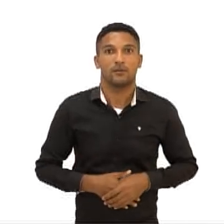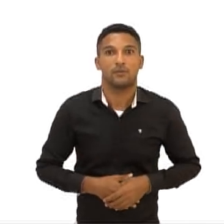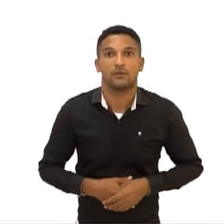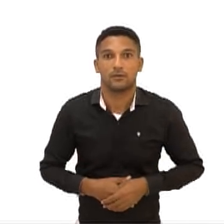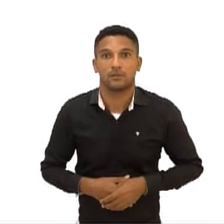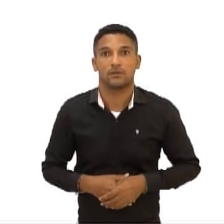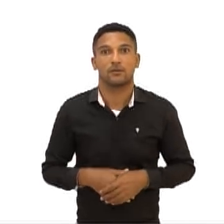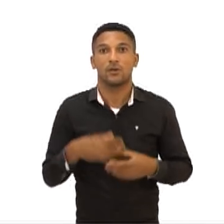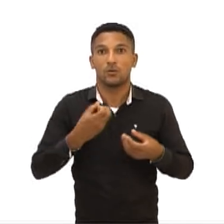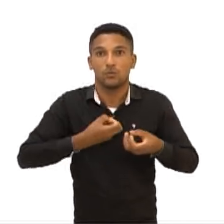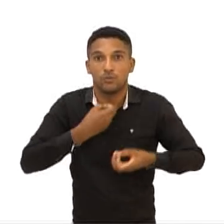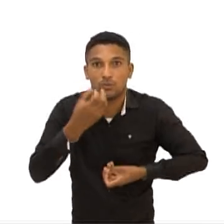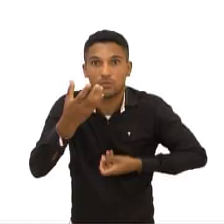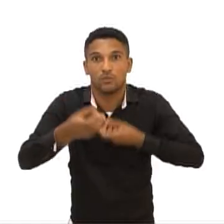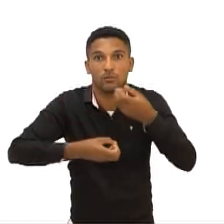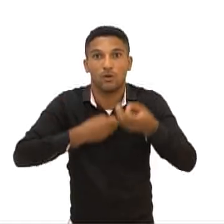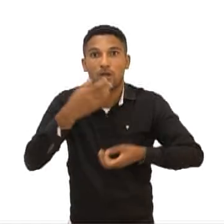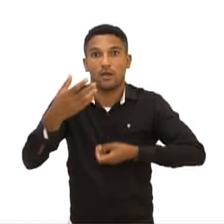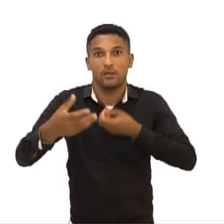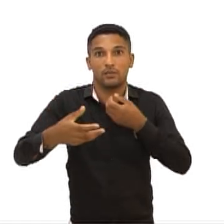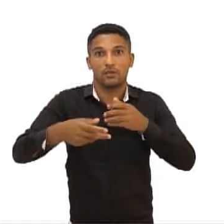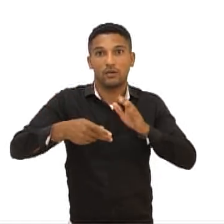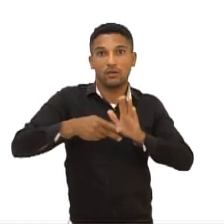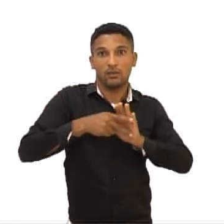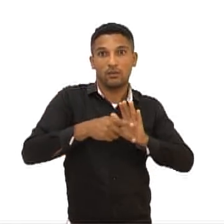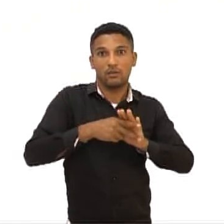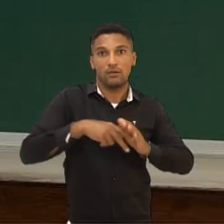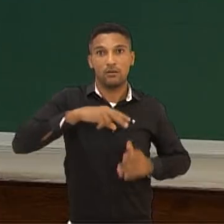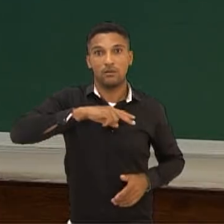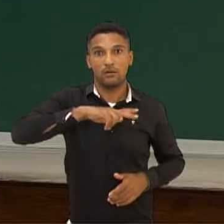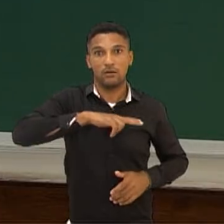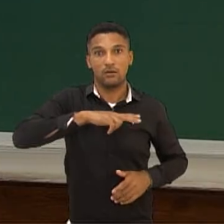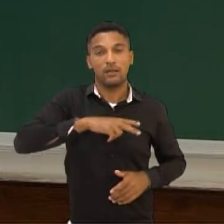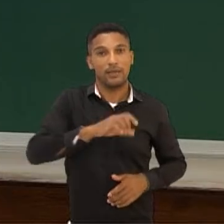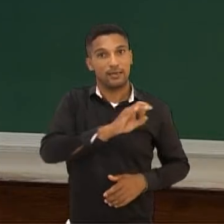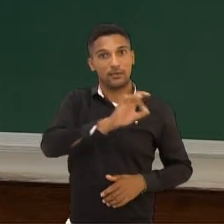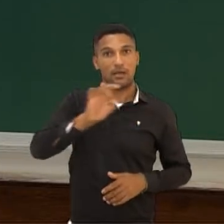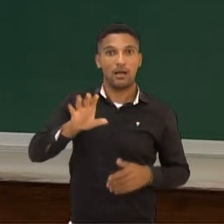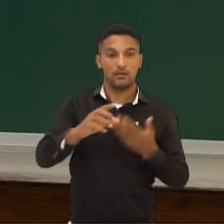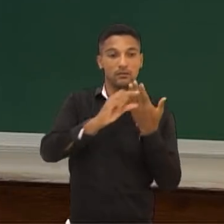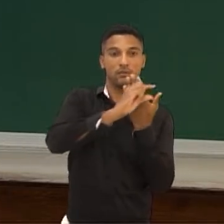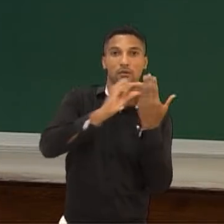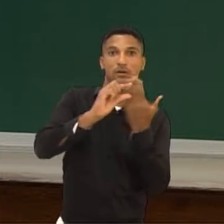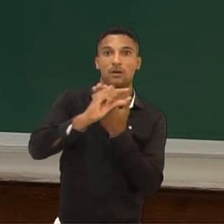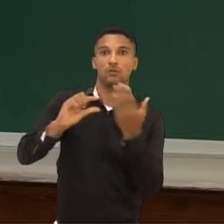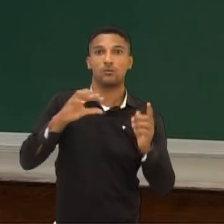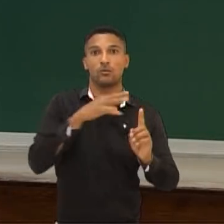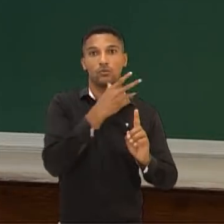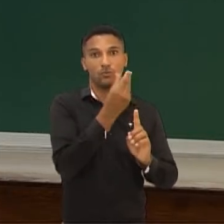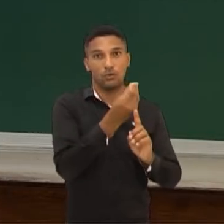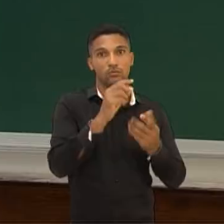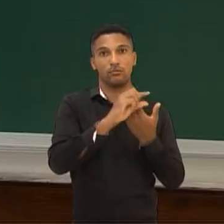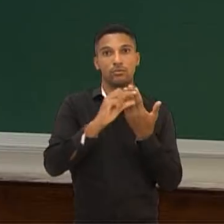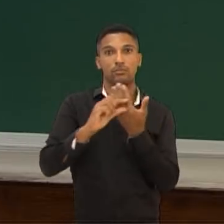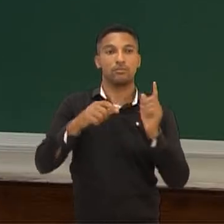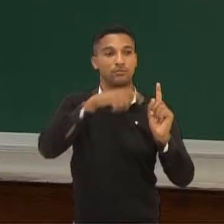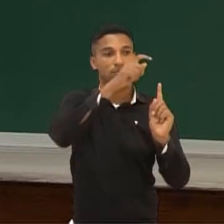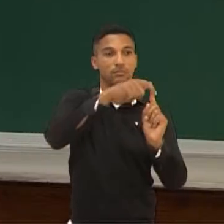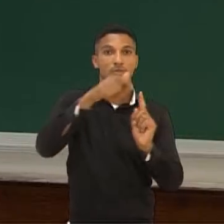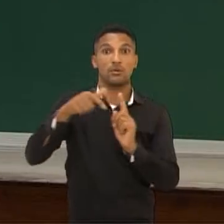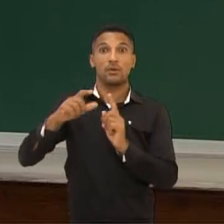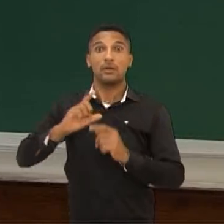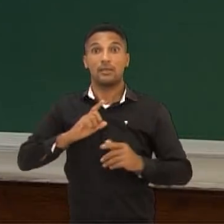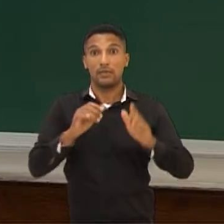as poéticas pessoais é a maneira de pensar e criar de cada artista, né? Então, cada artista vai ter a sua identidade, então